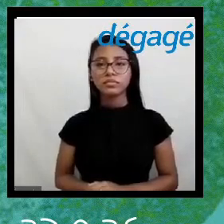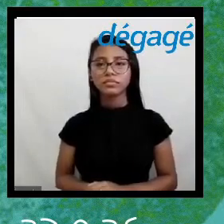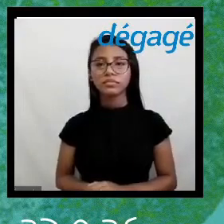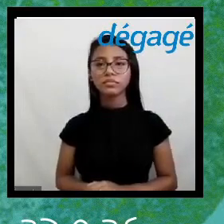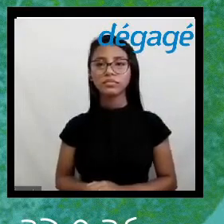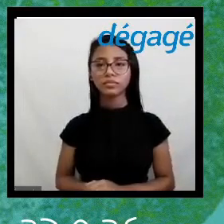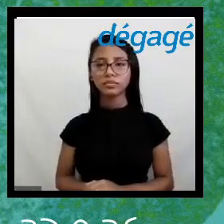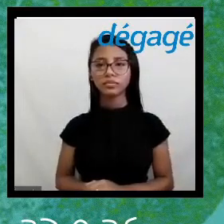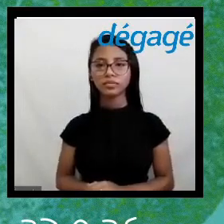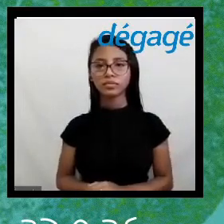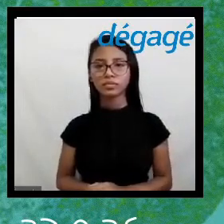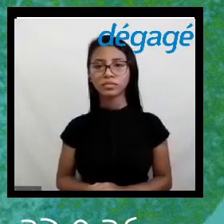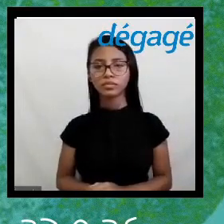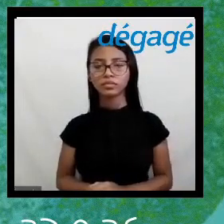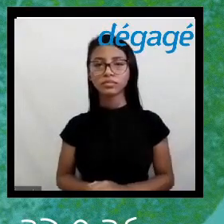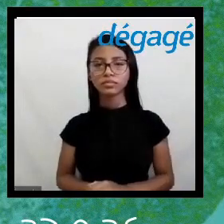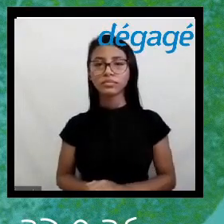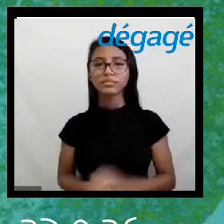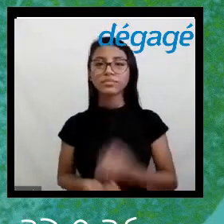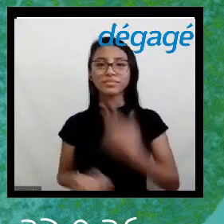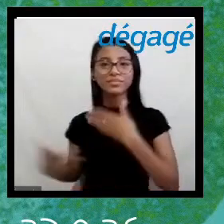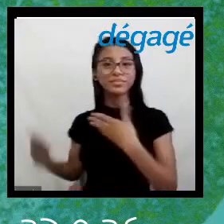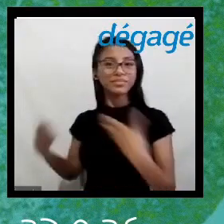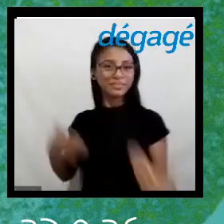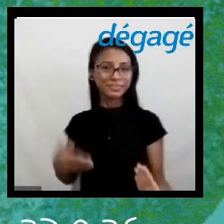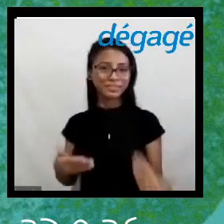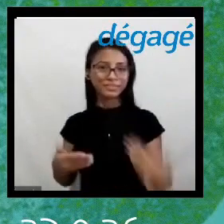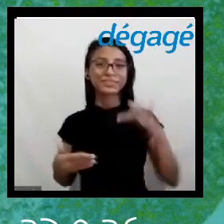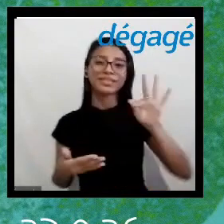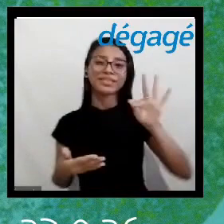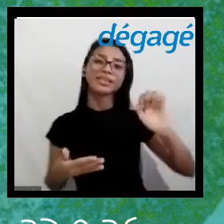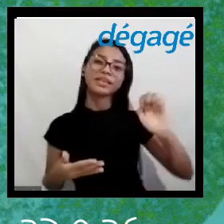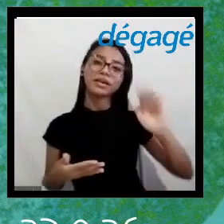Pronto. Bem-vindo, Fábio.